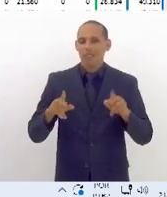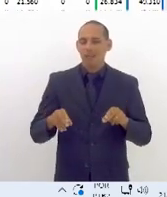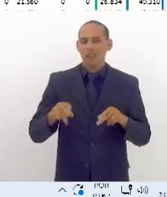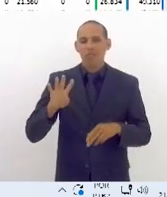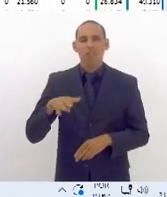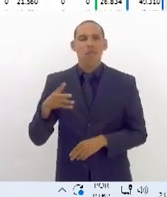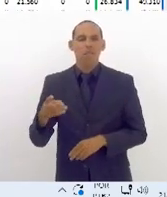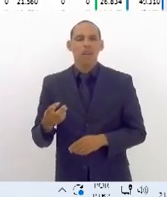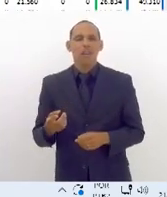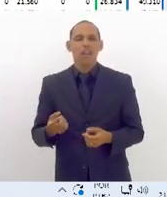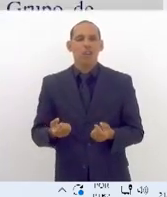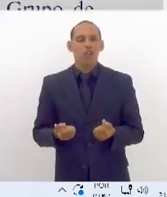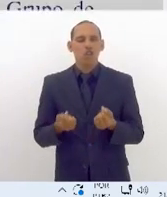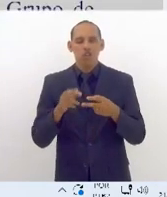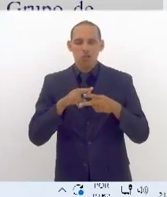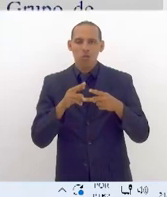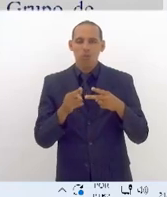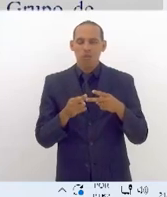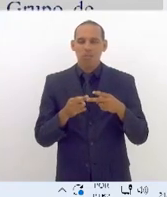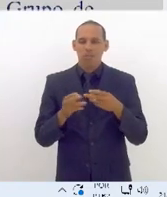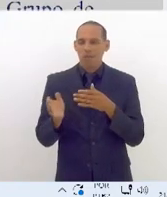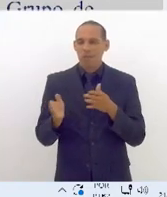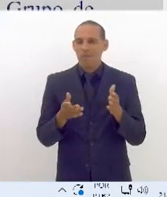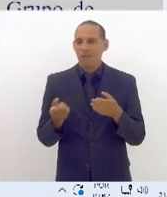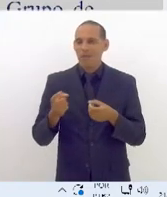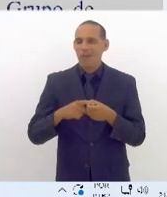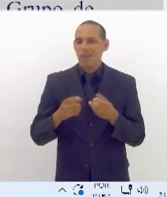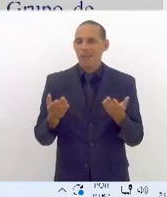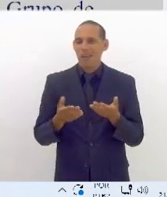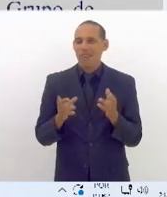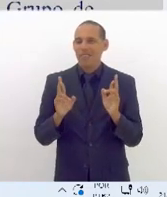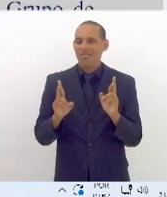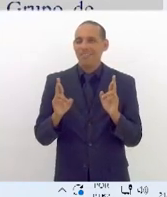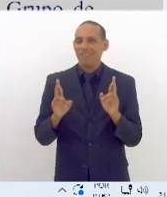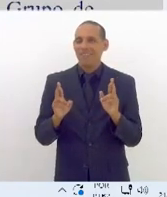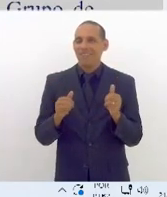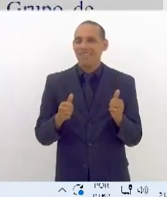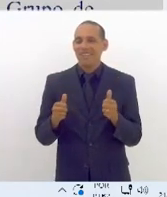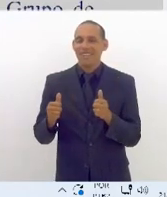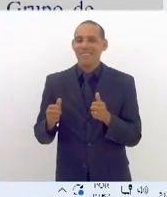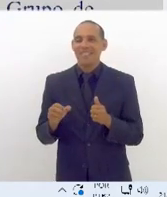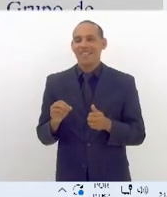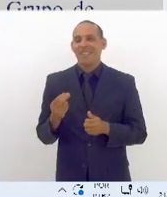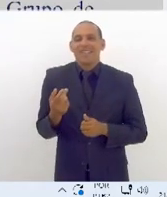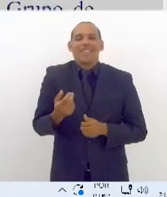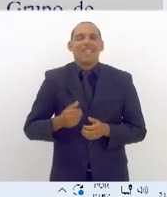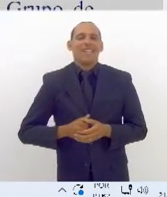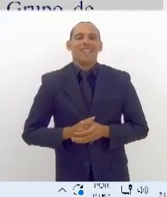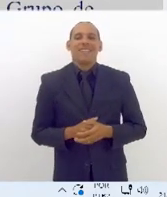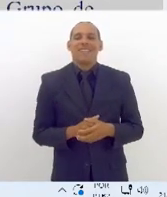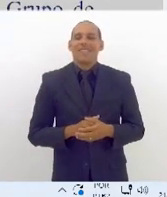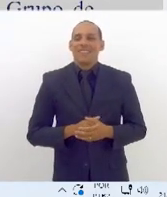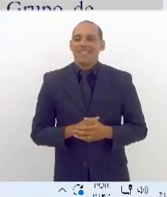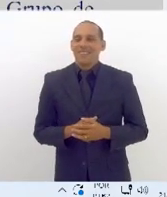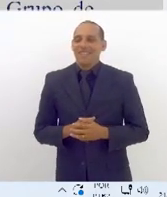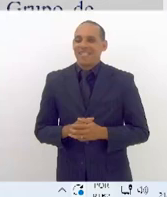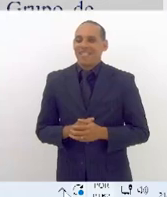a gente volta então espero que agora funciona a apresentação se não a gente vai assim